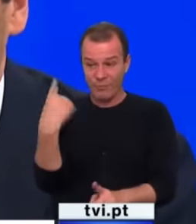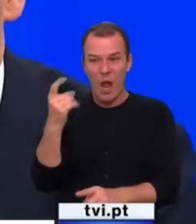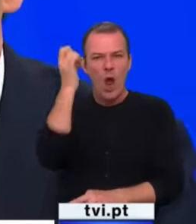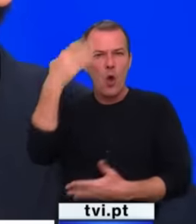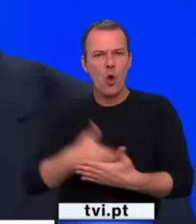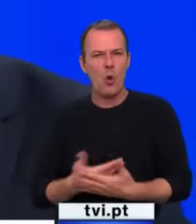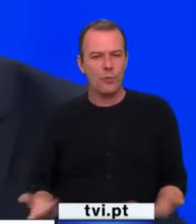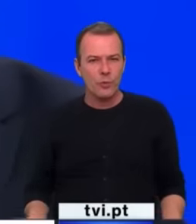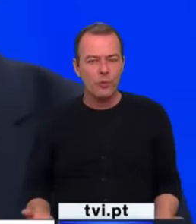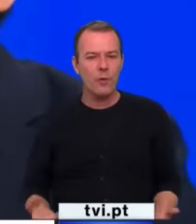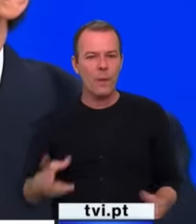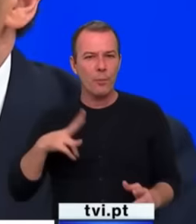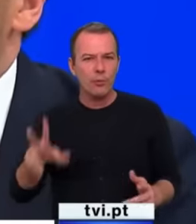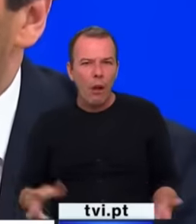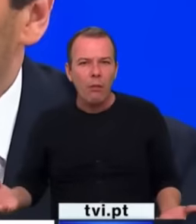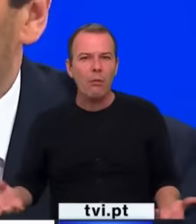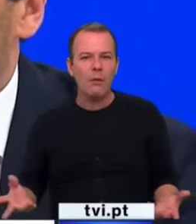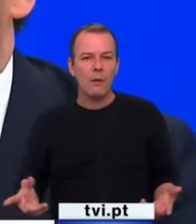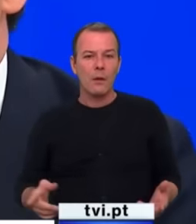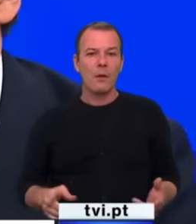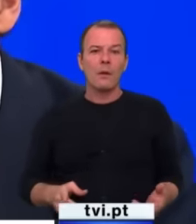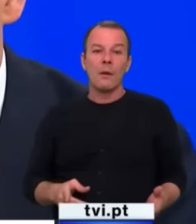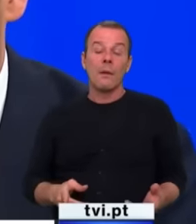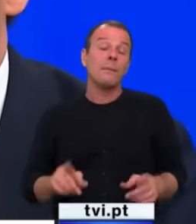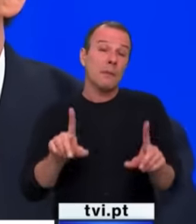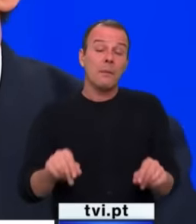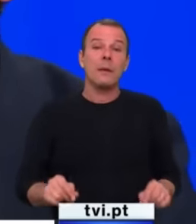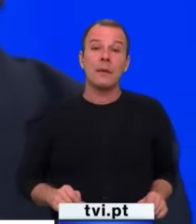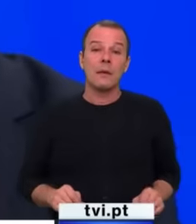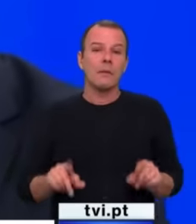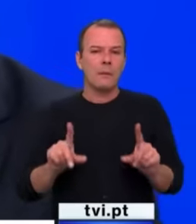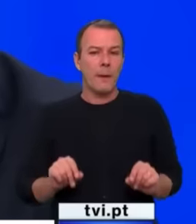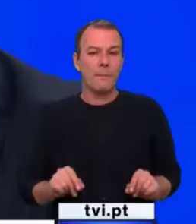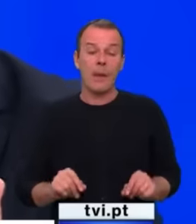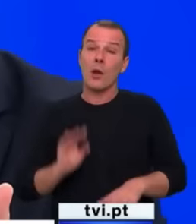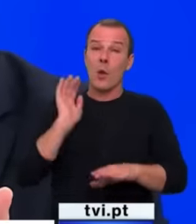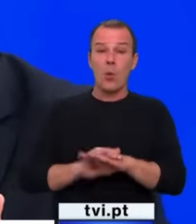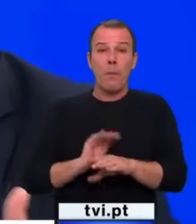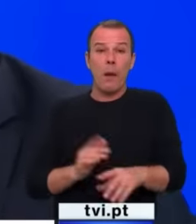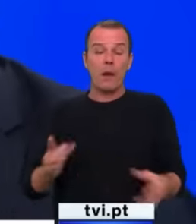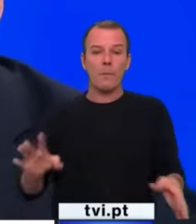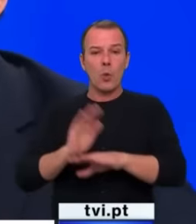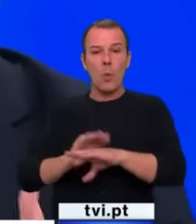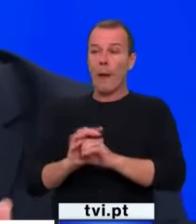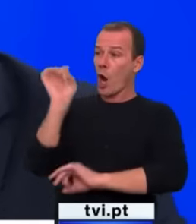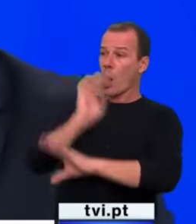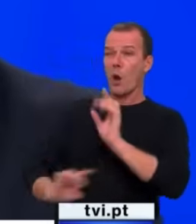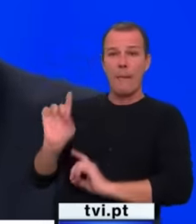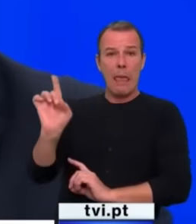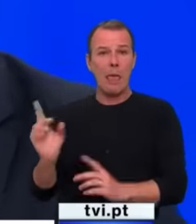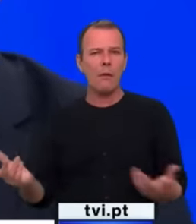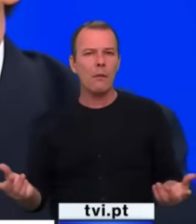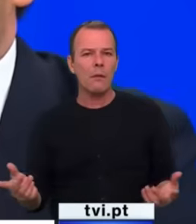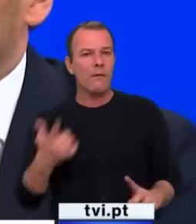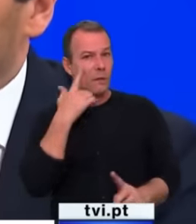soltos, sempre, não são ou muitas penas. Vezes. Não, desculpe, também são. Meios, Pedro, é também lei, são. E são também os meios. São. Compare com o quadro europeu. É lei, e vai ver com outros